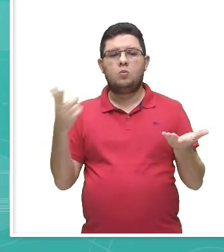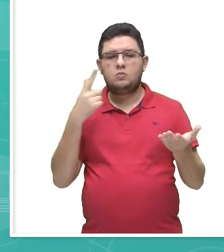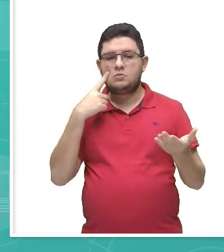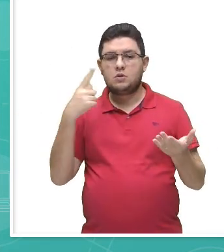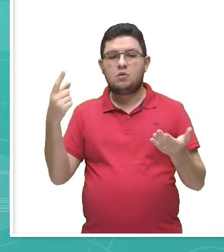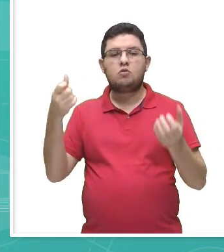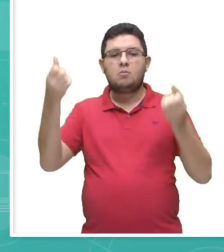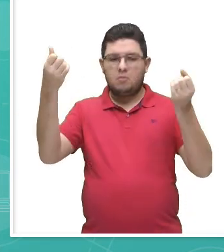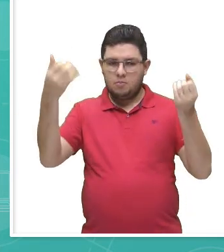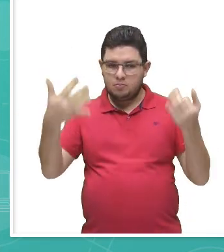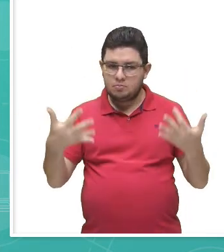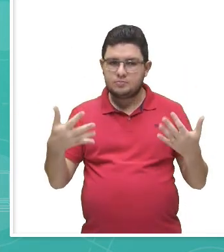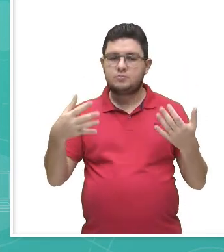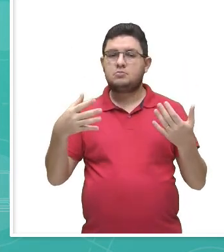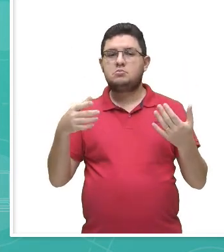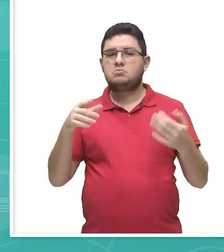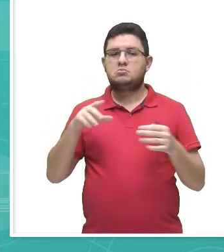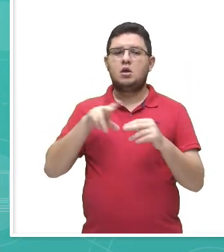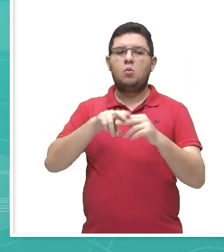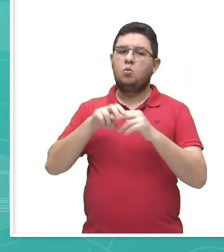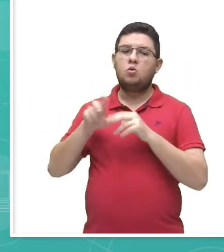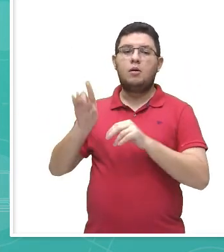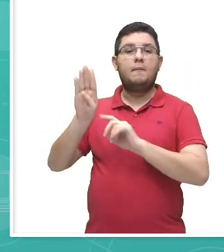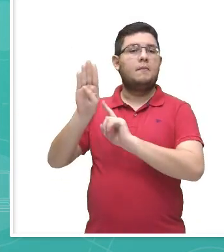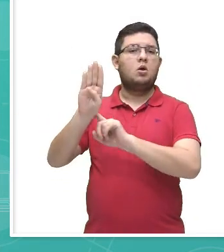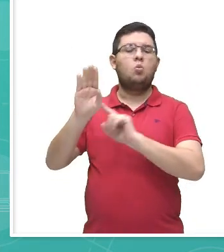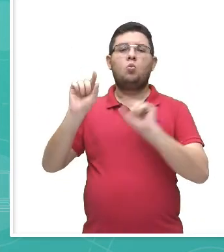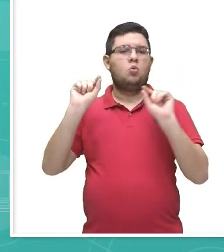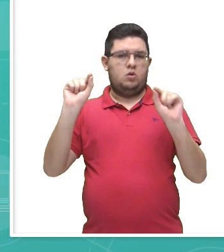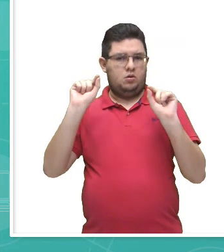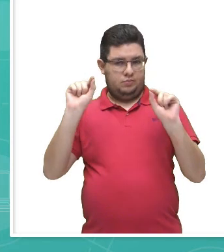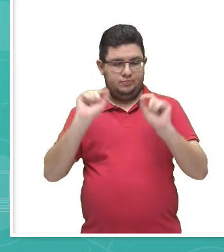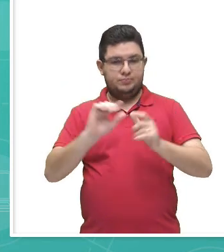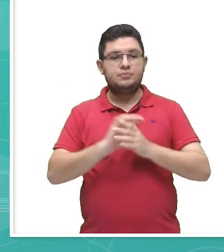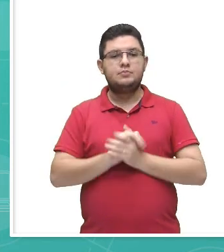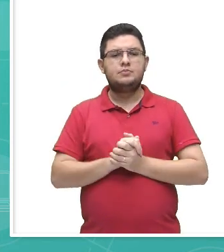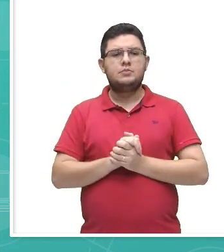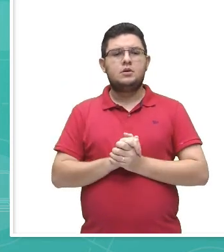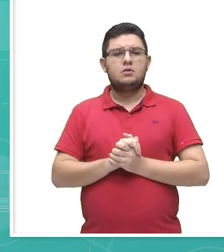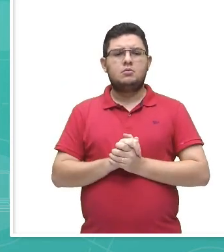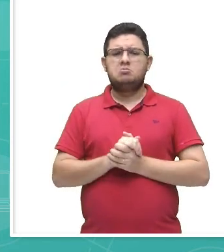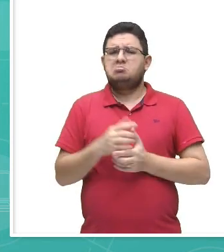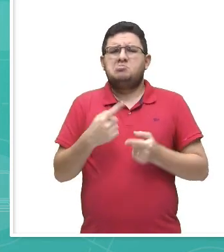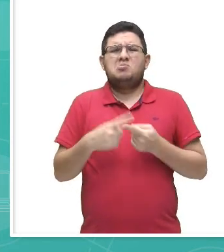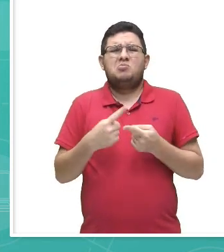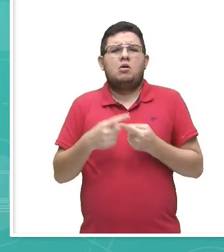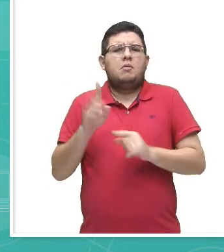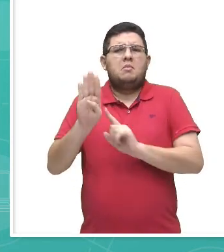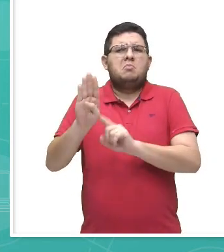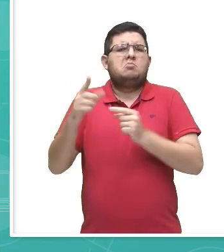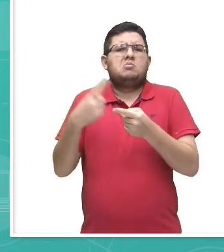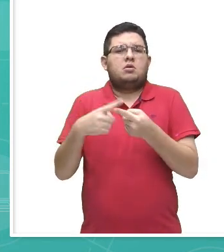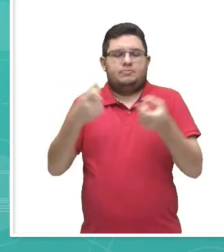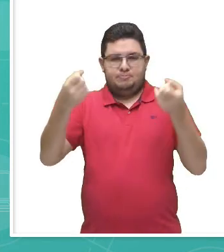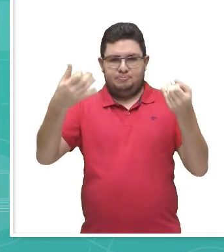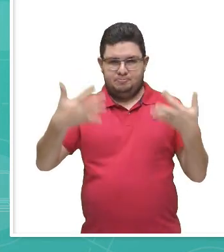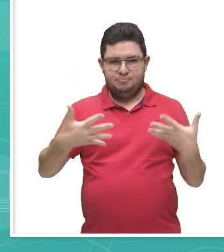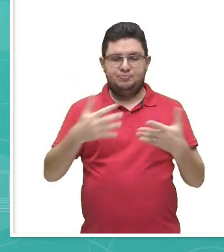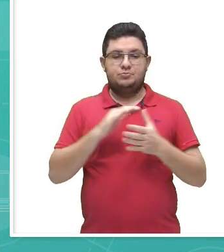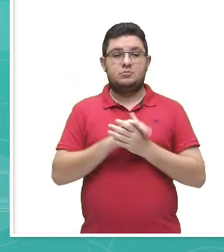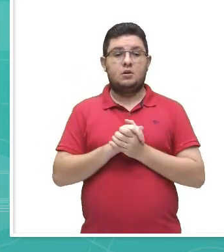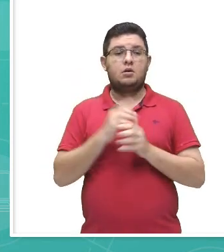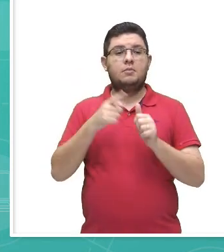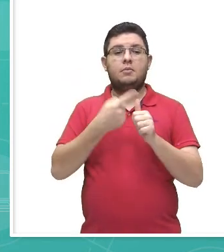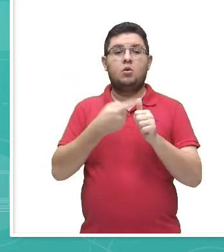só. Então, a resposta, gente, é a letra B. Por quê? Primeiro vamos analisar a